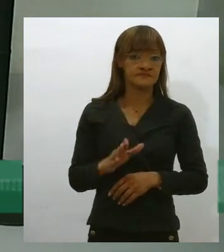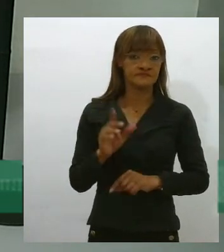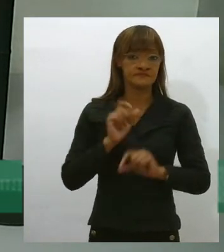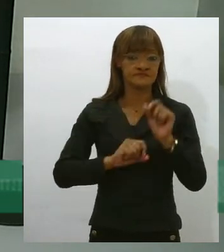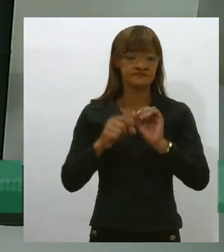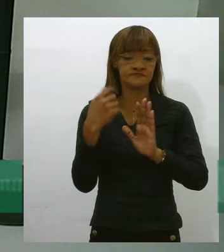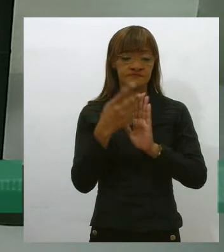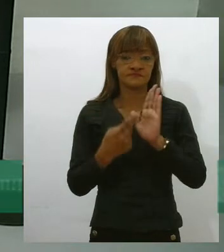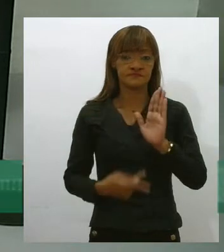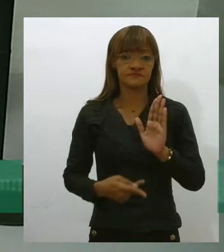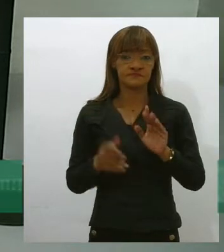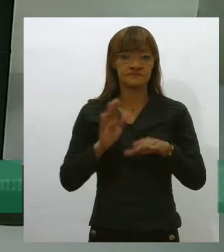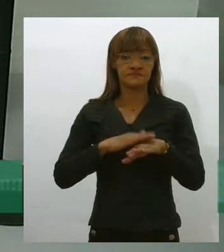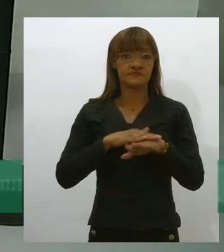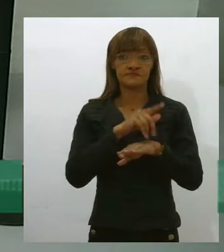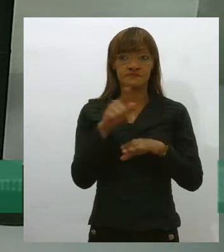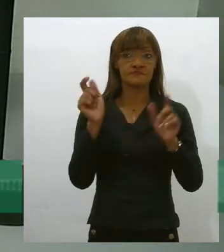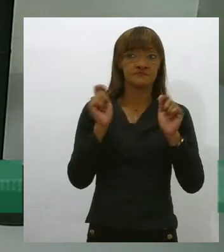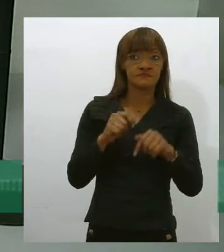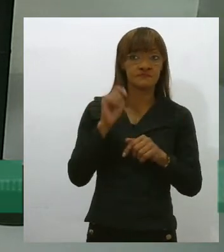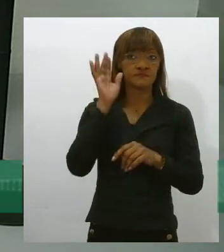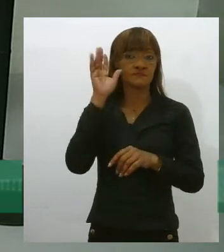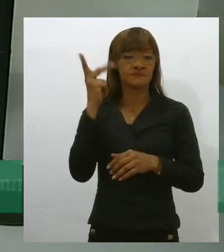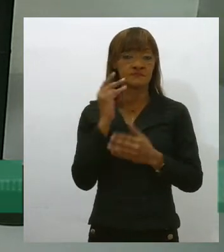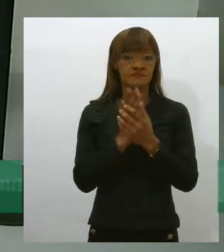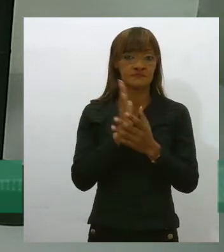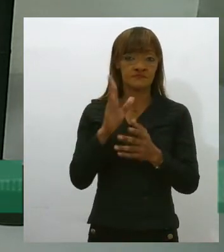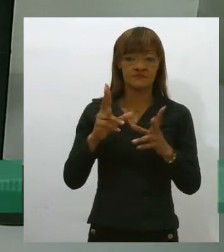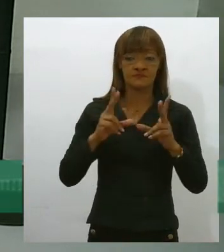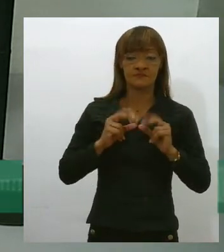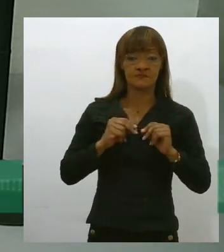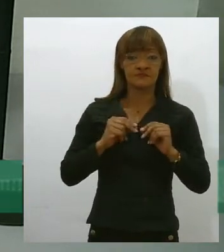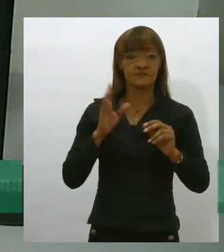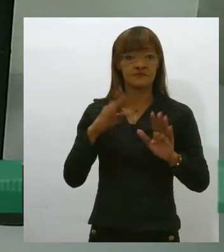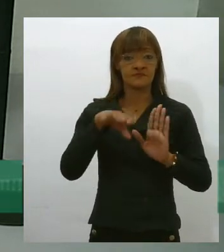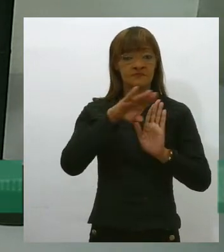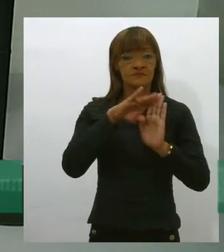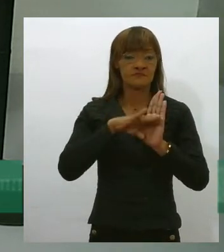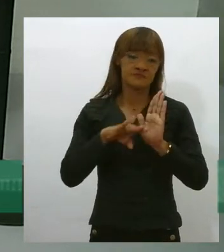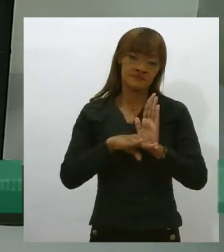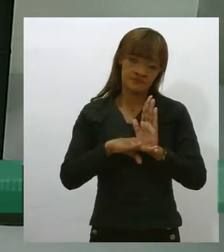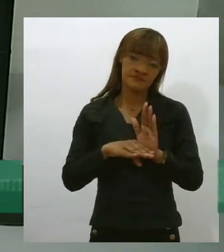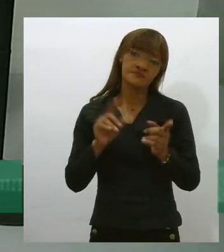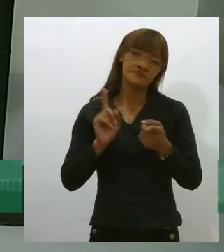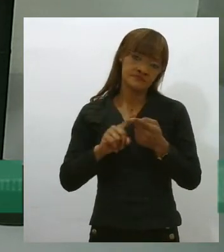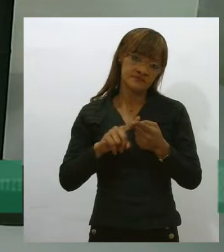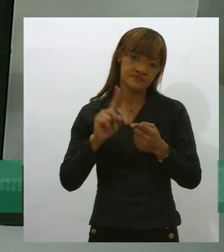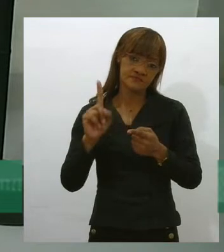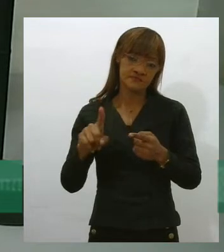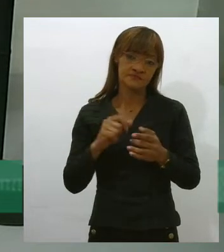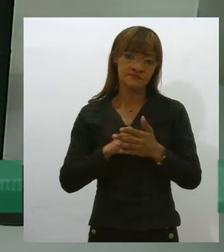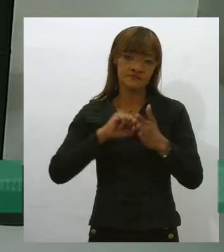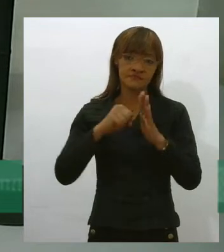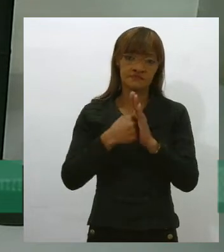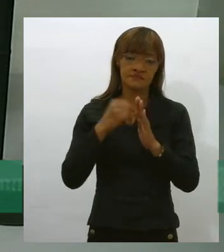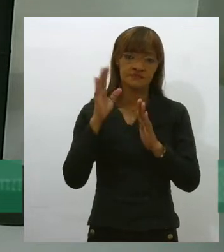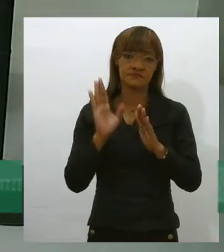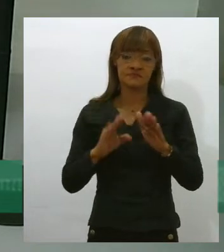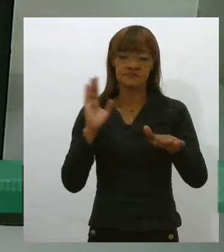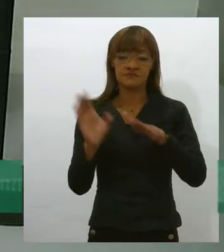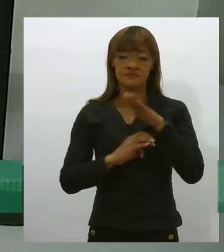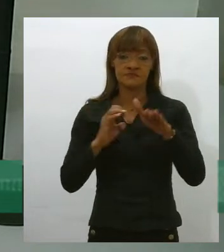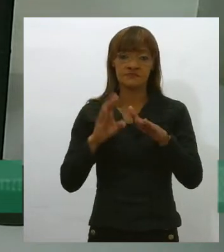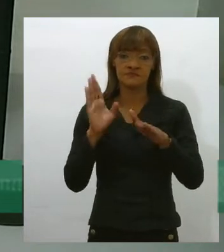responsabilizada por eventuais irregularidades na programação além de vedar as concessionárias e permissionárias transferir